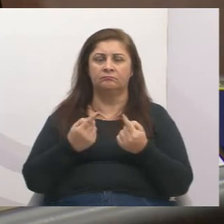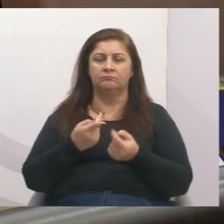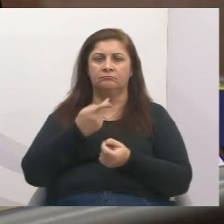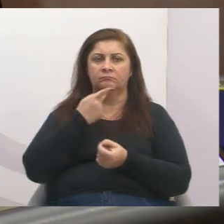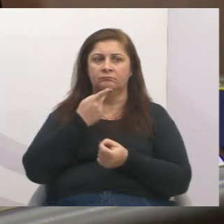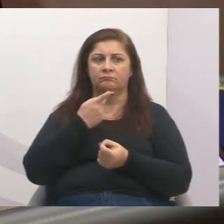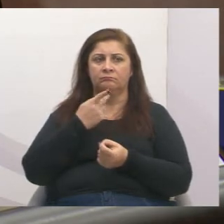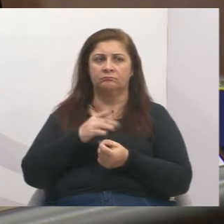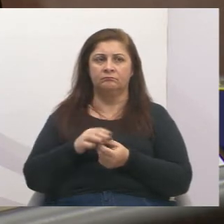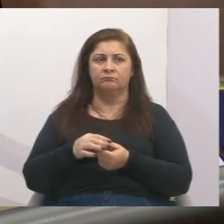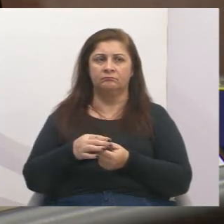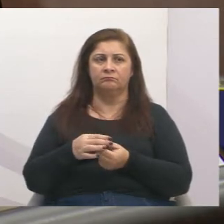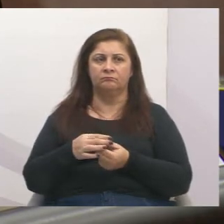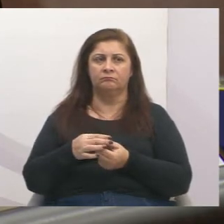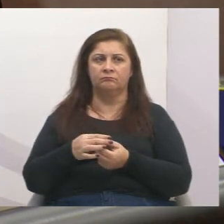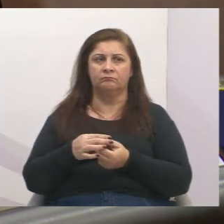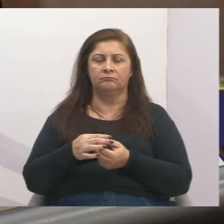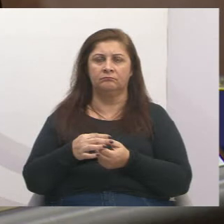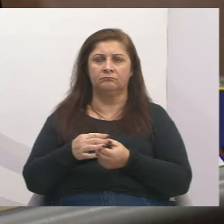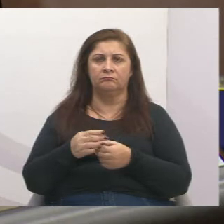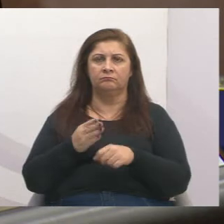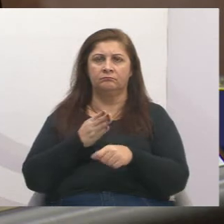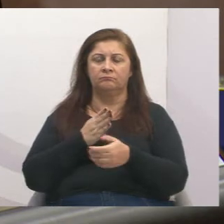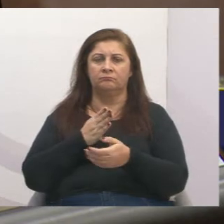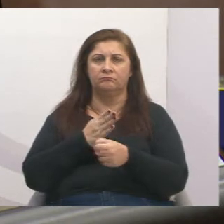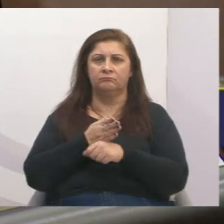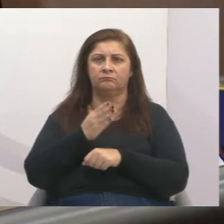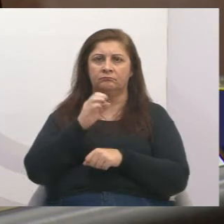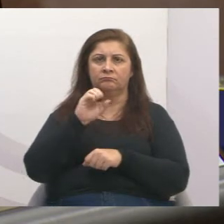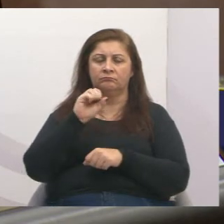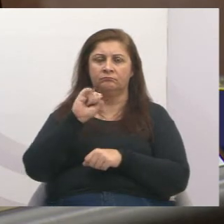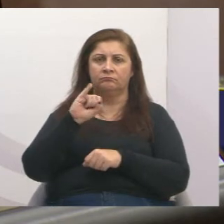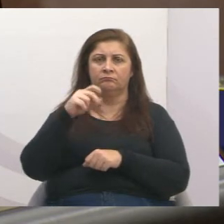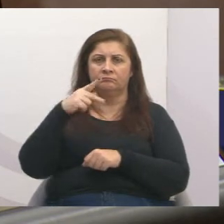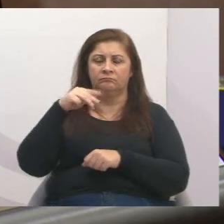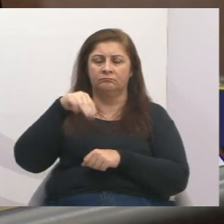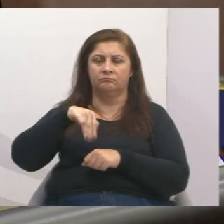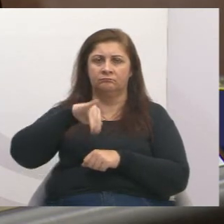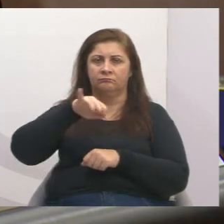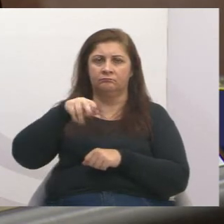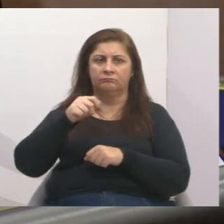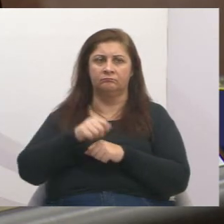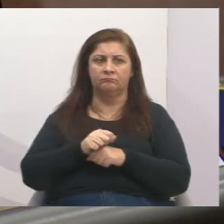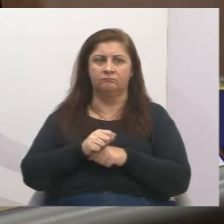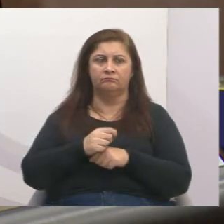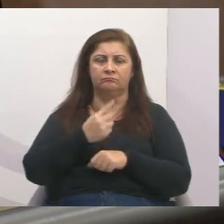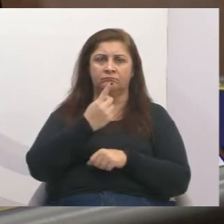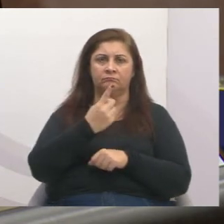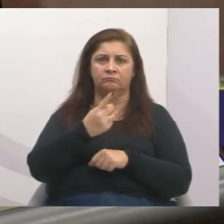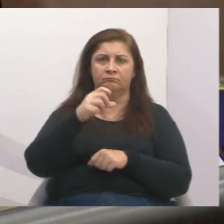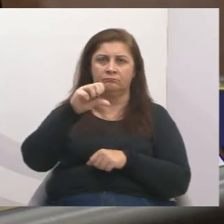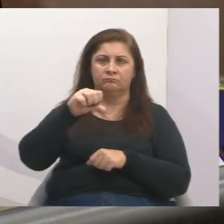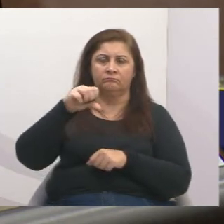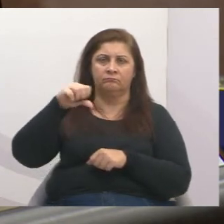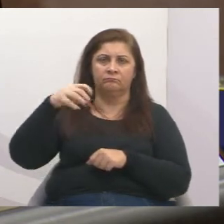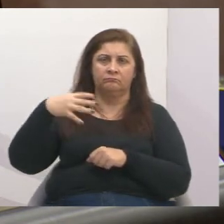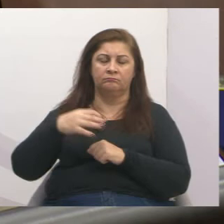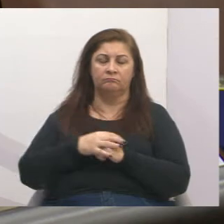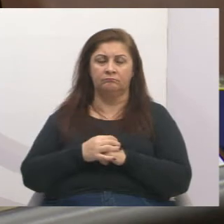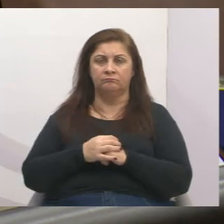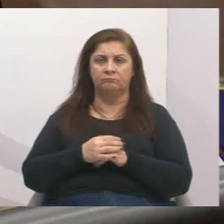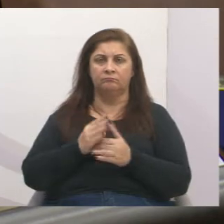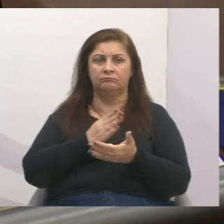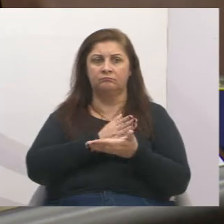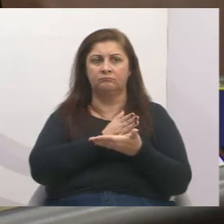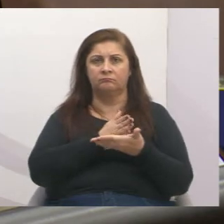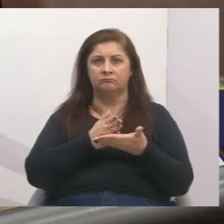seguinte: eu entrei para o IPMJ no dia 1º de fevereiro de 1994. Desde então,